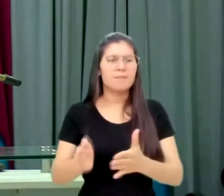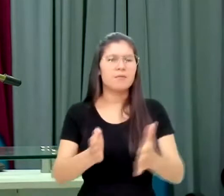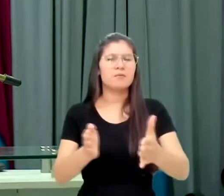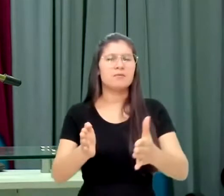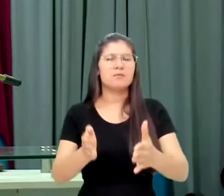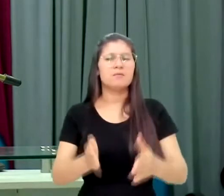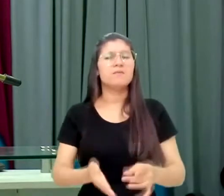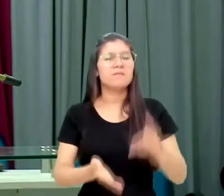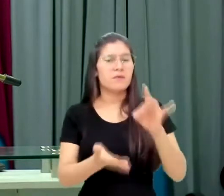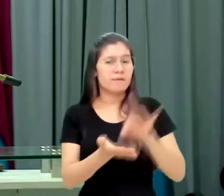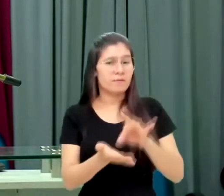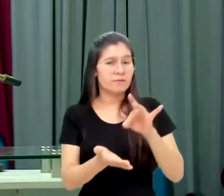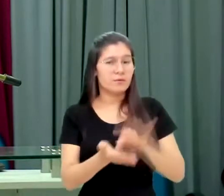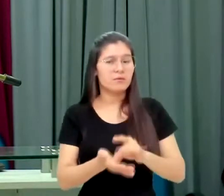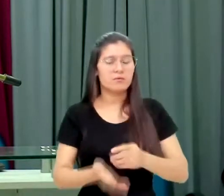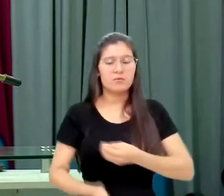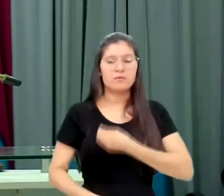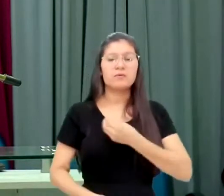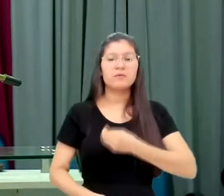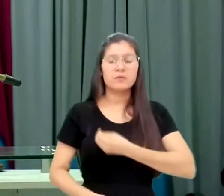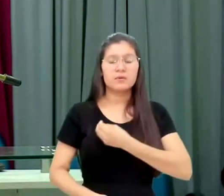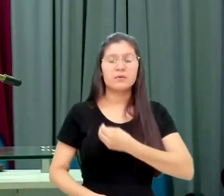estava tentando